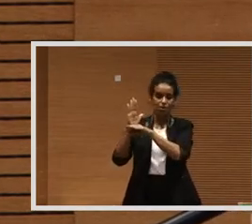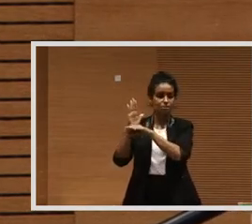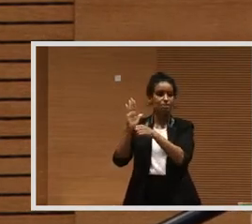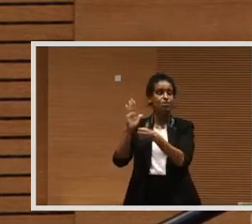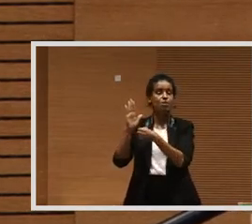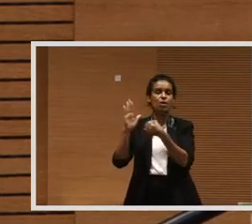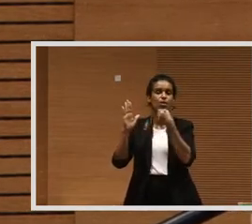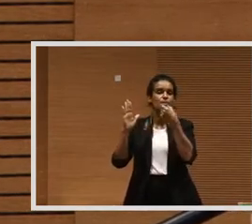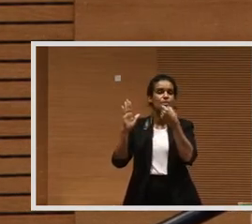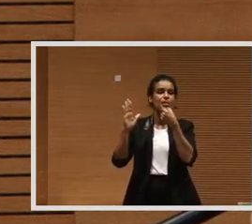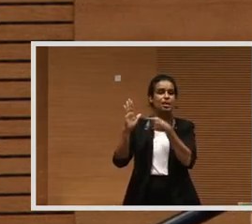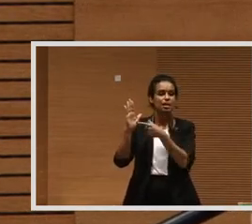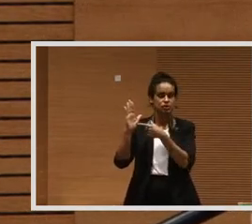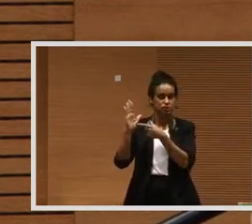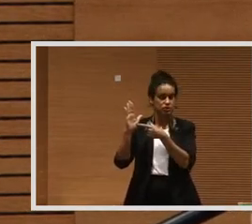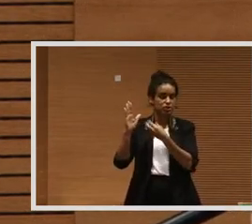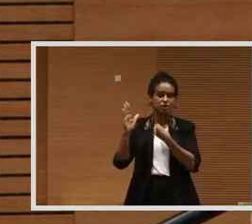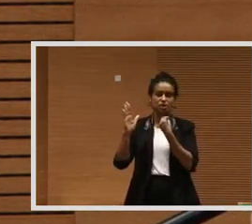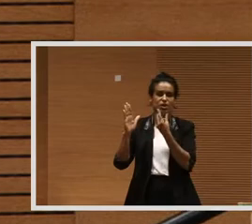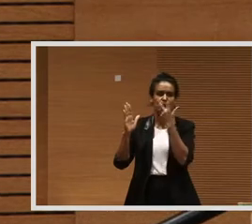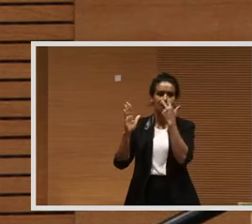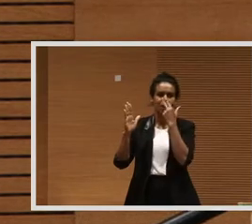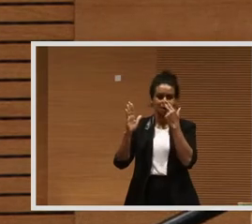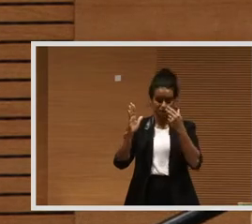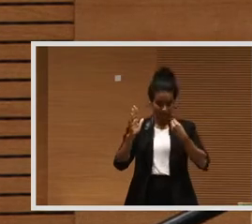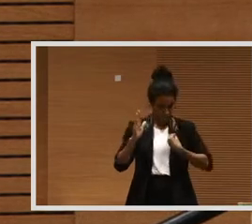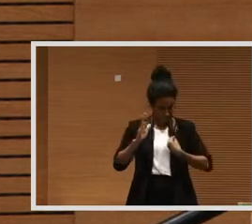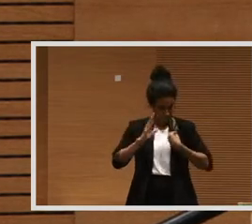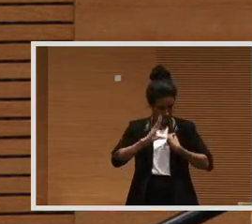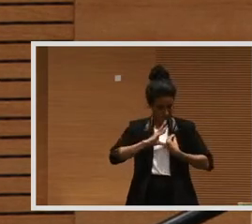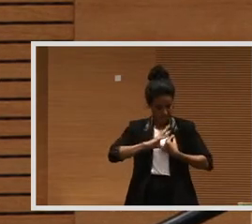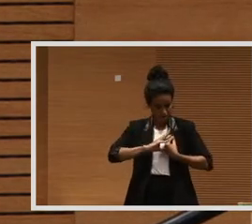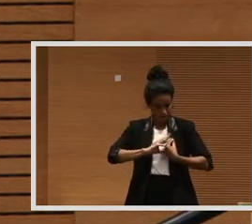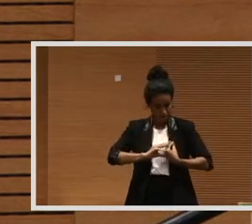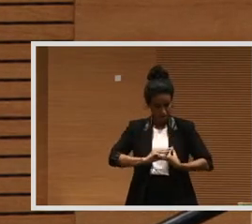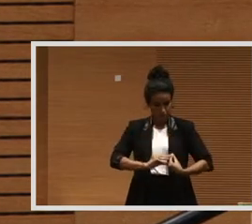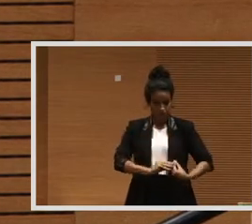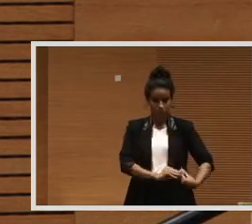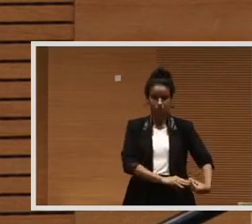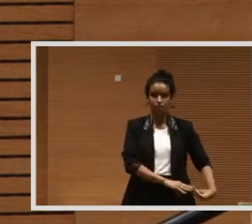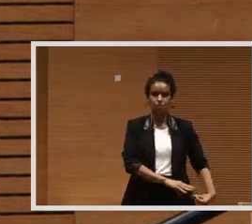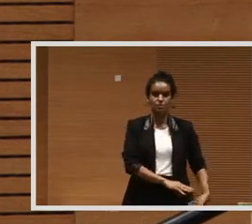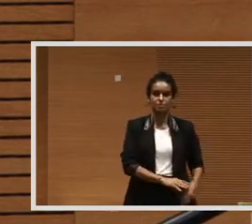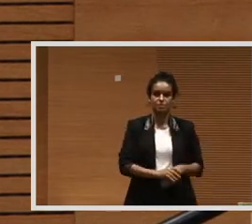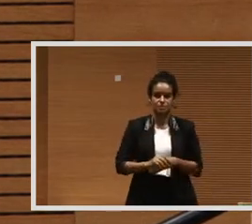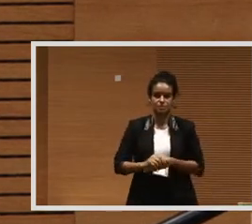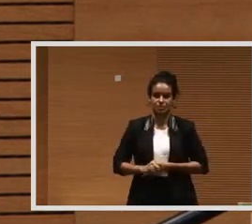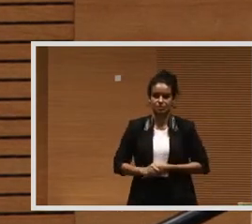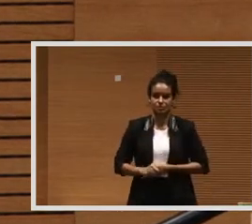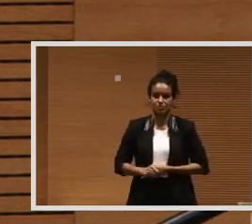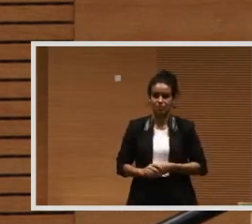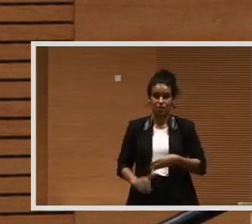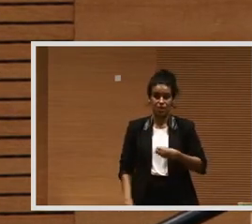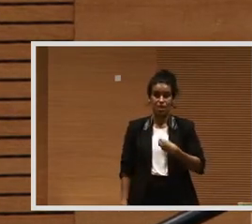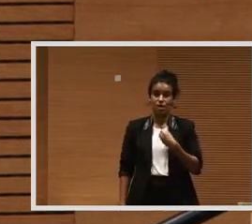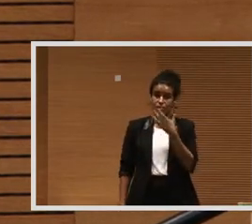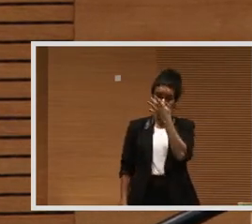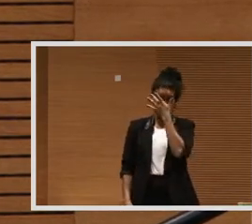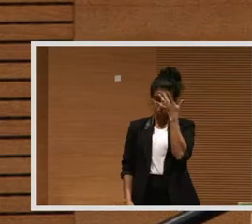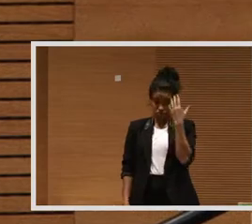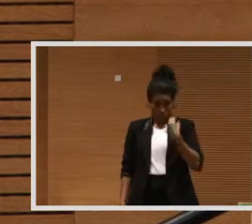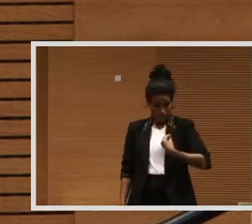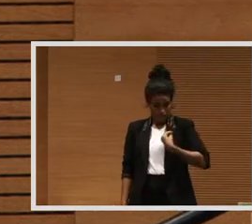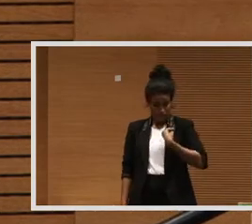eles retiram a vida da cena, da vida. Né? Uma vida medicalizada é uma